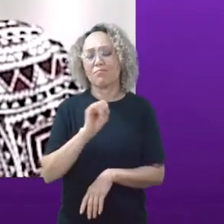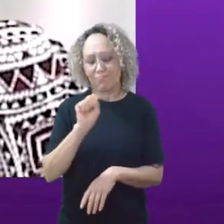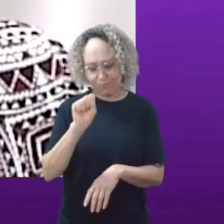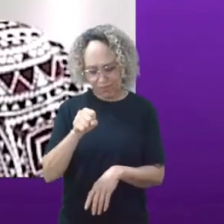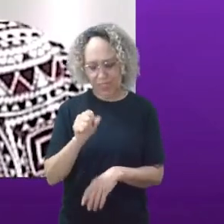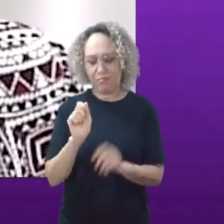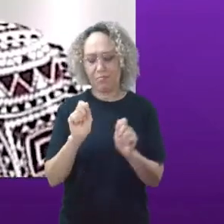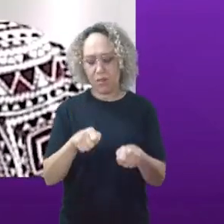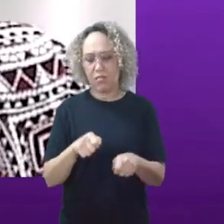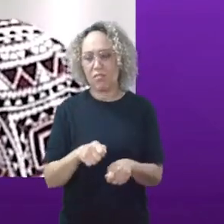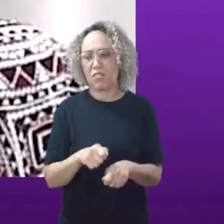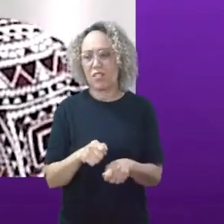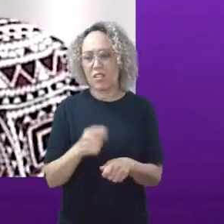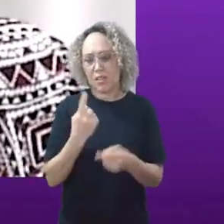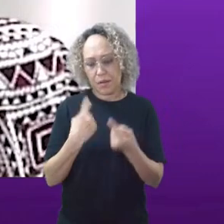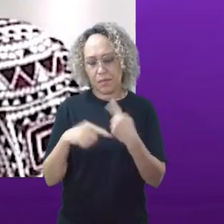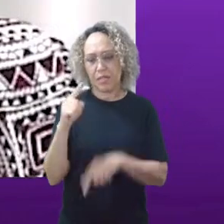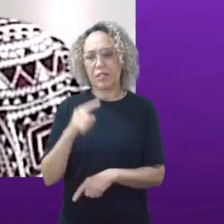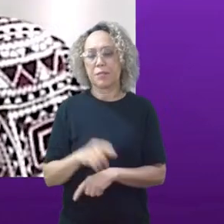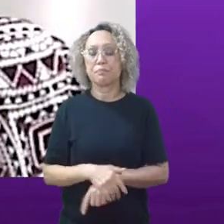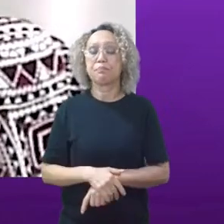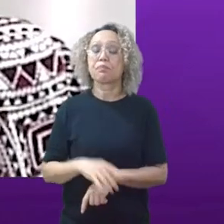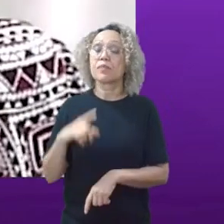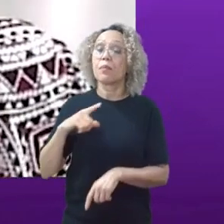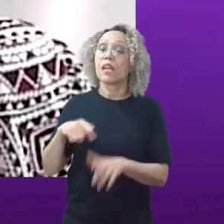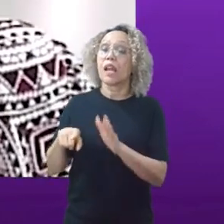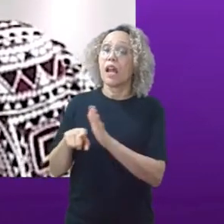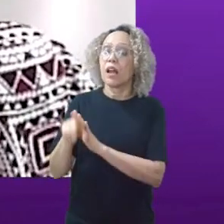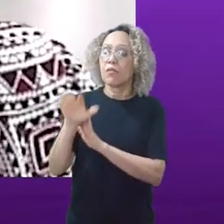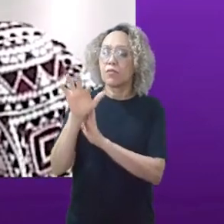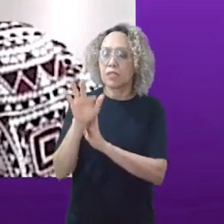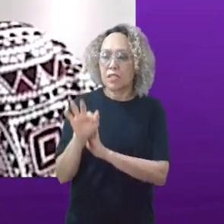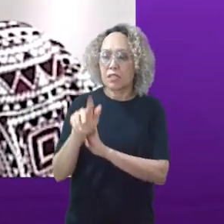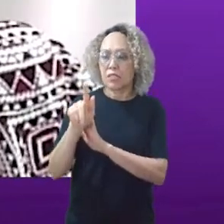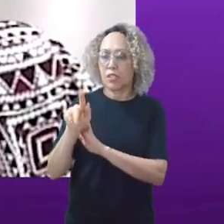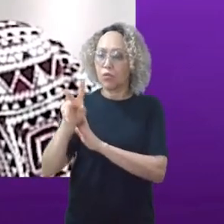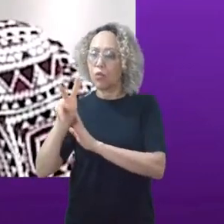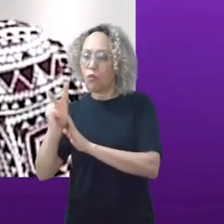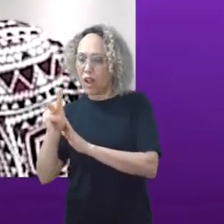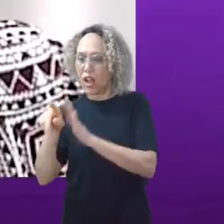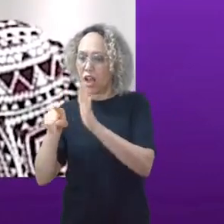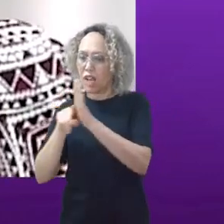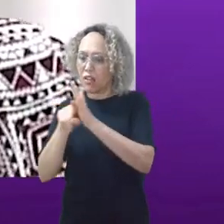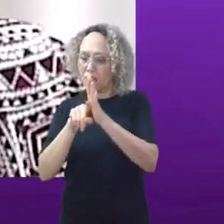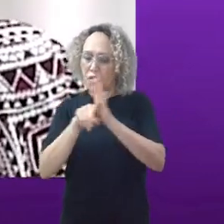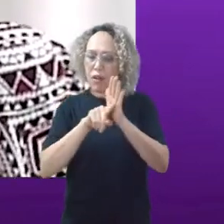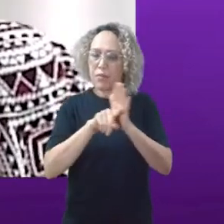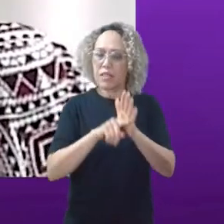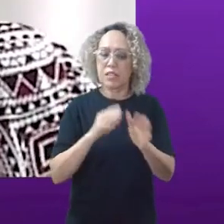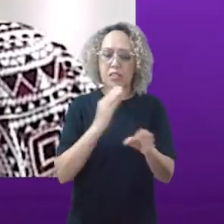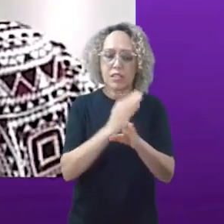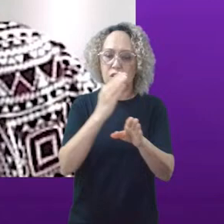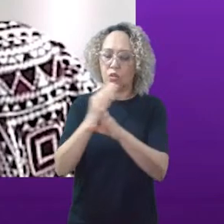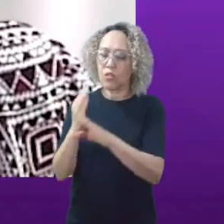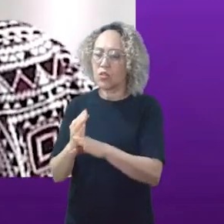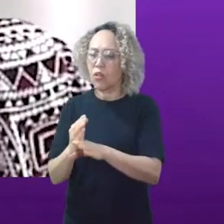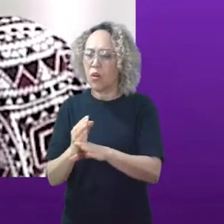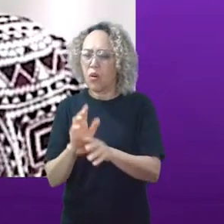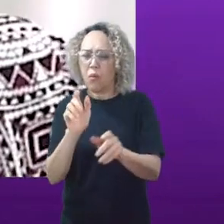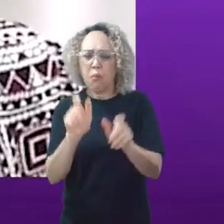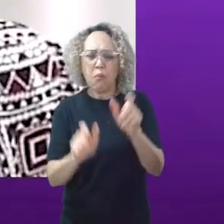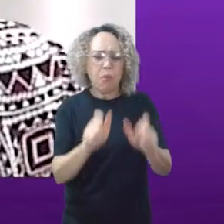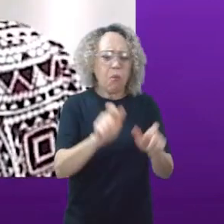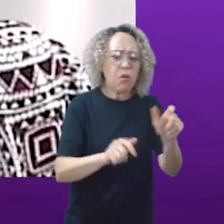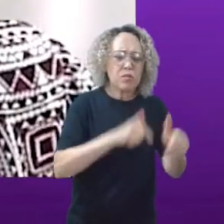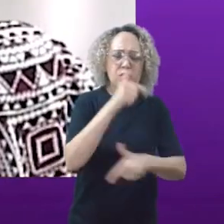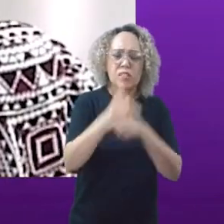Fundação Getúlio Vargas que encontrou muitos trabalhadores que hoje são trabalhadores autônomos e fez